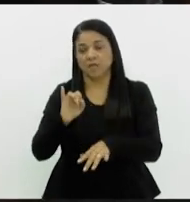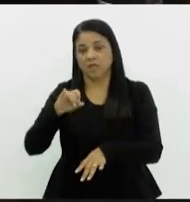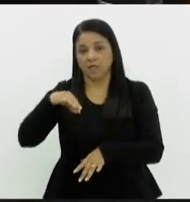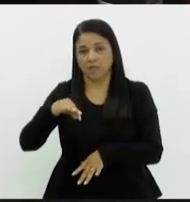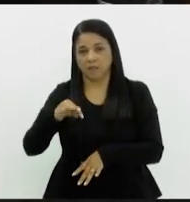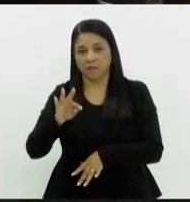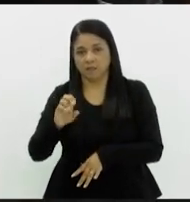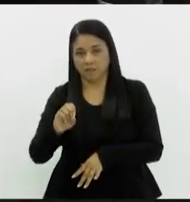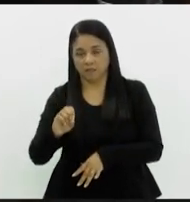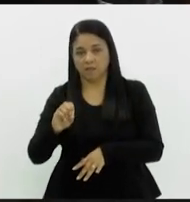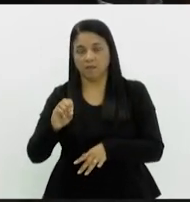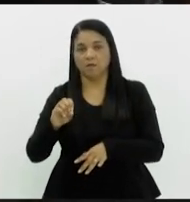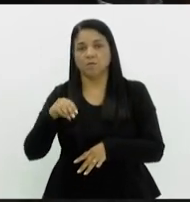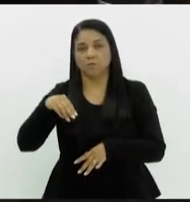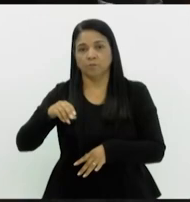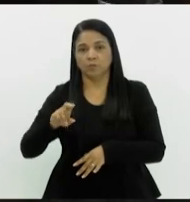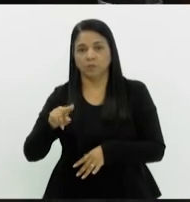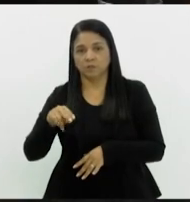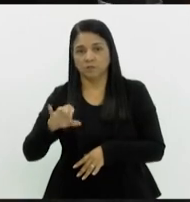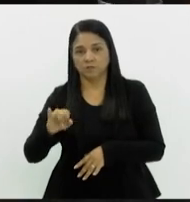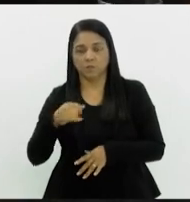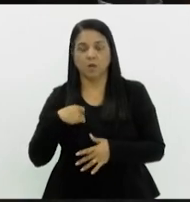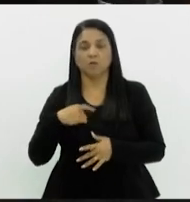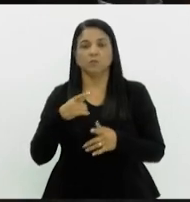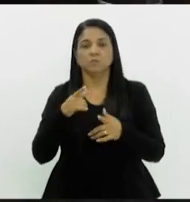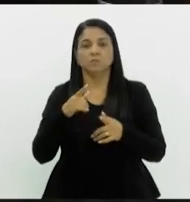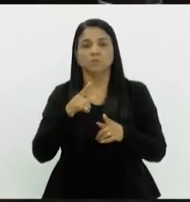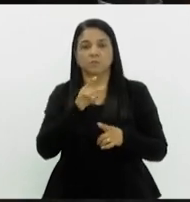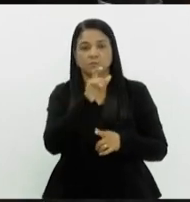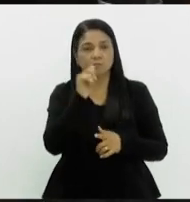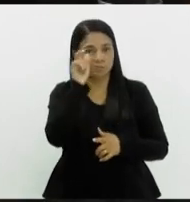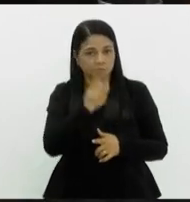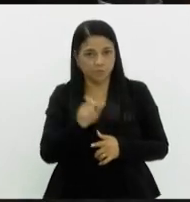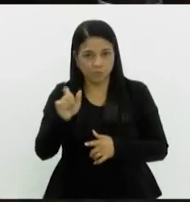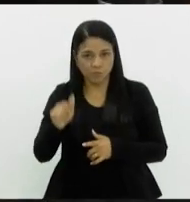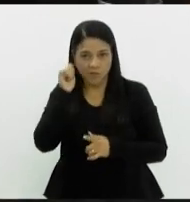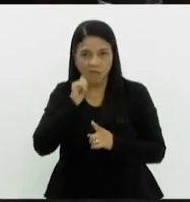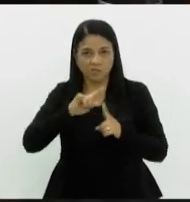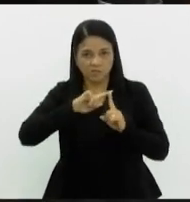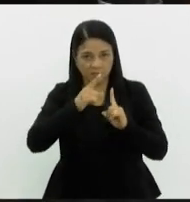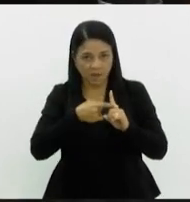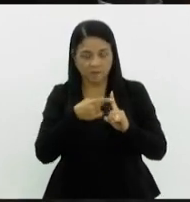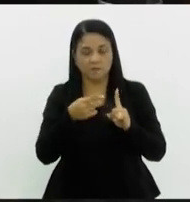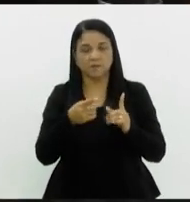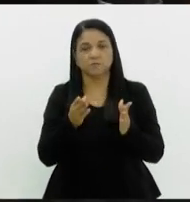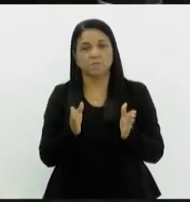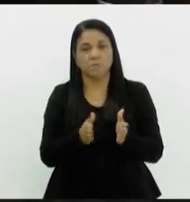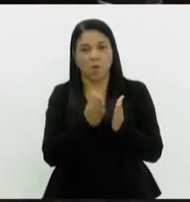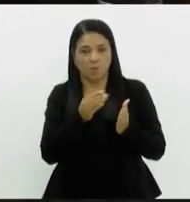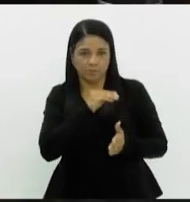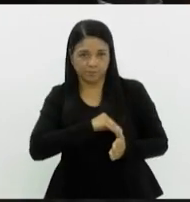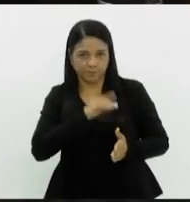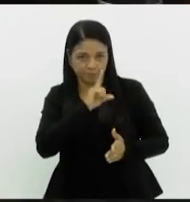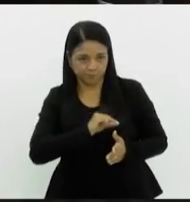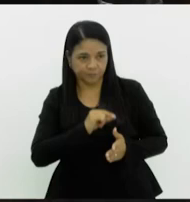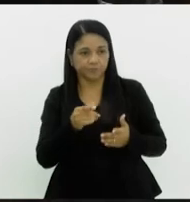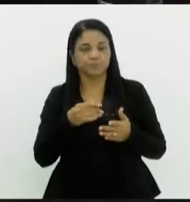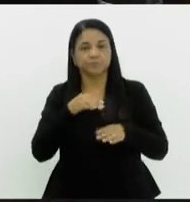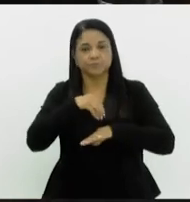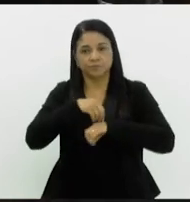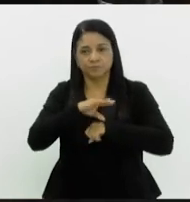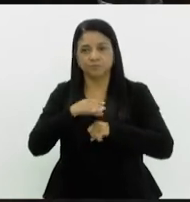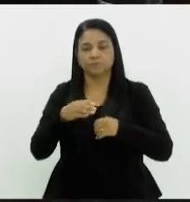intermunicipal para mulheres grávidas de baixa renda no território do Estado do Rio de Janeiro. Parecer da Comissão de